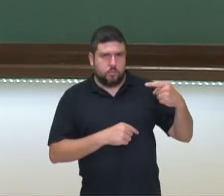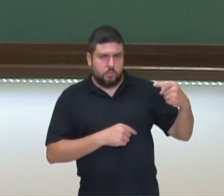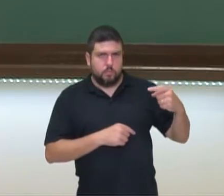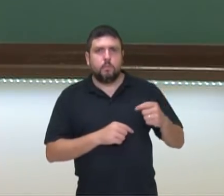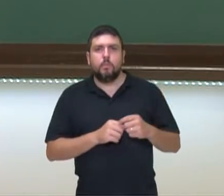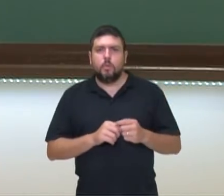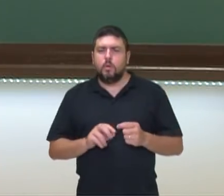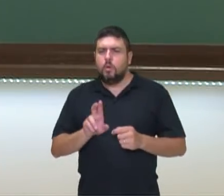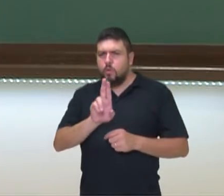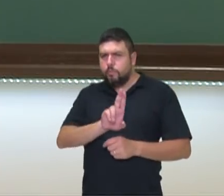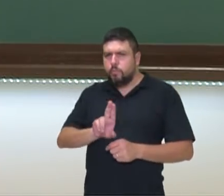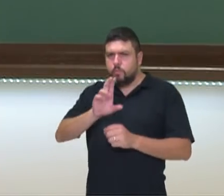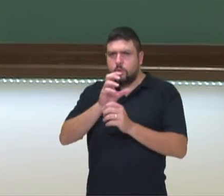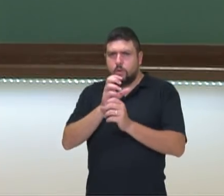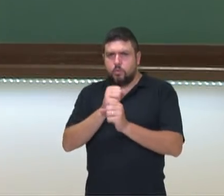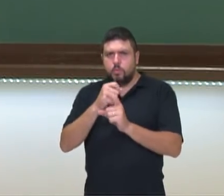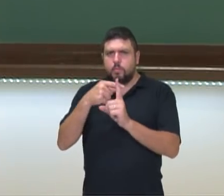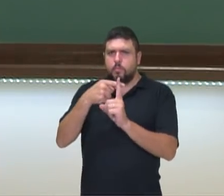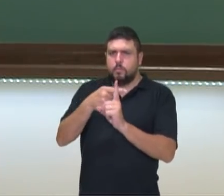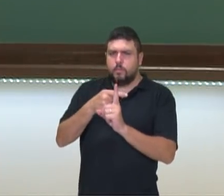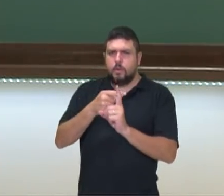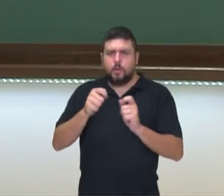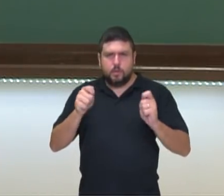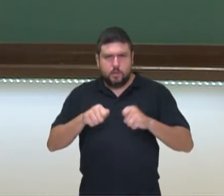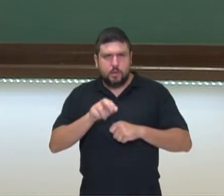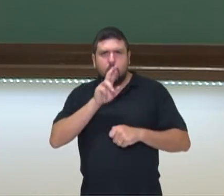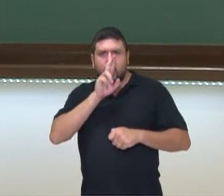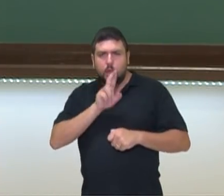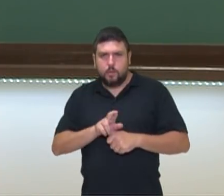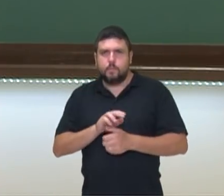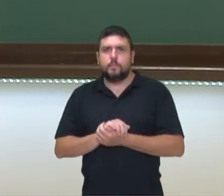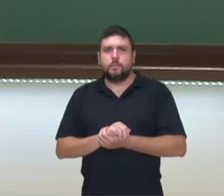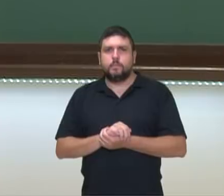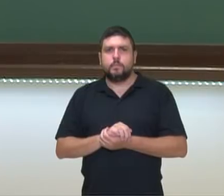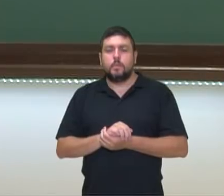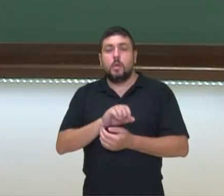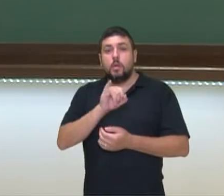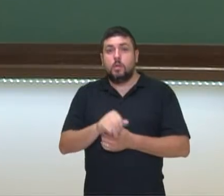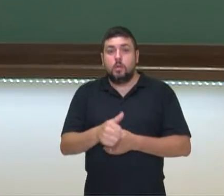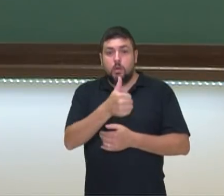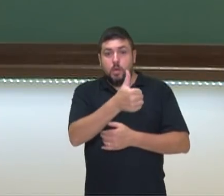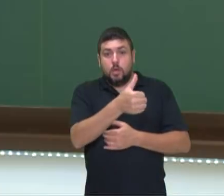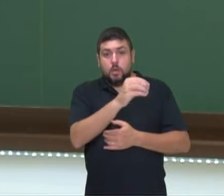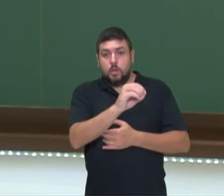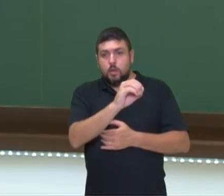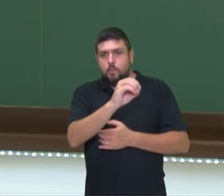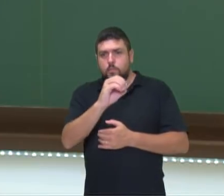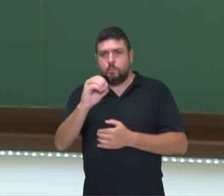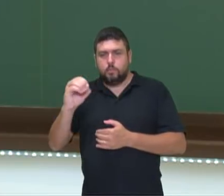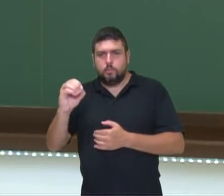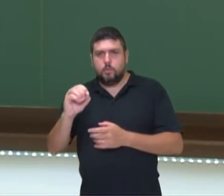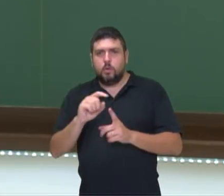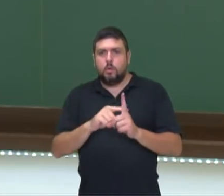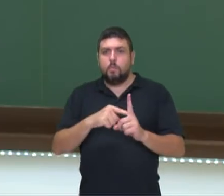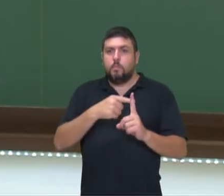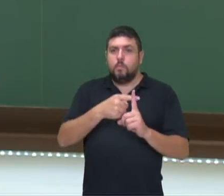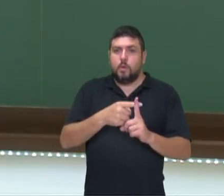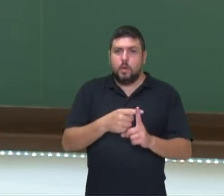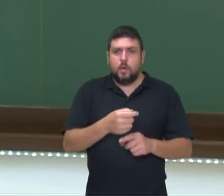soma vai resolver? Vamos pensar um pouquinho. Se eu pegar aqui 10.000 e somar com 6.000, vai